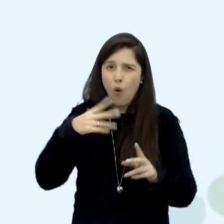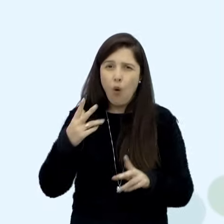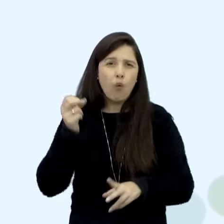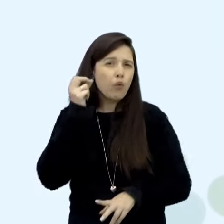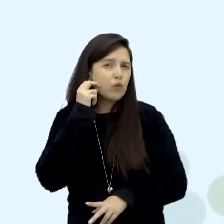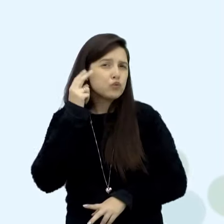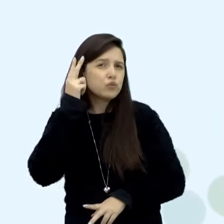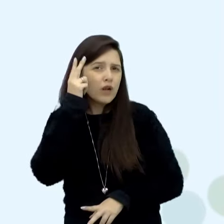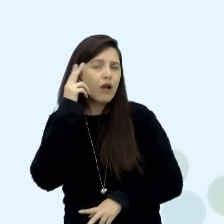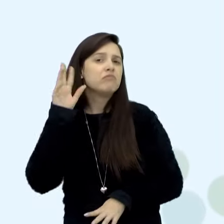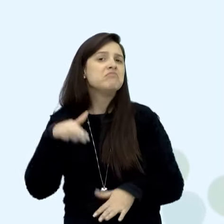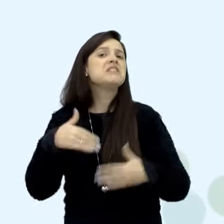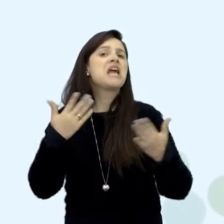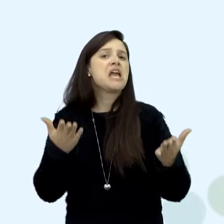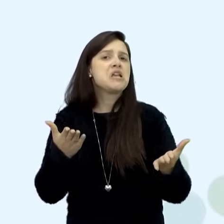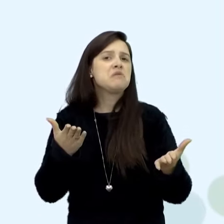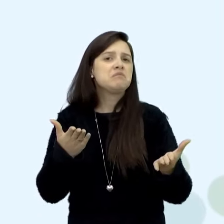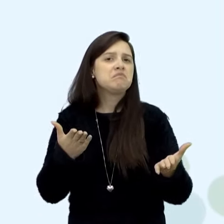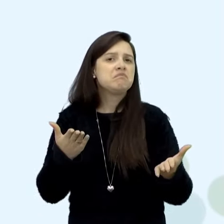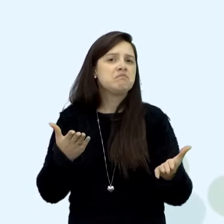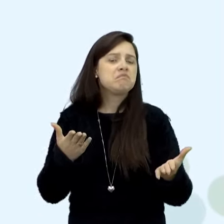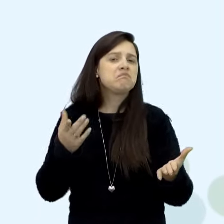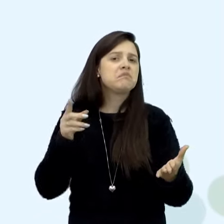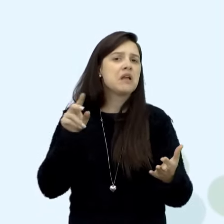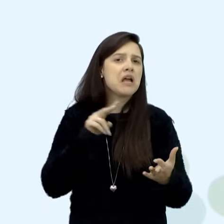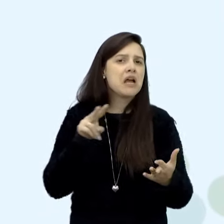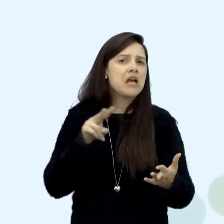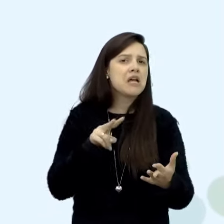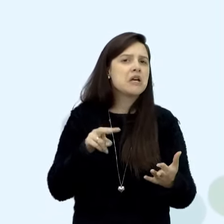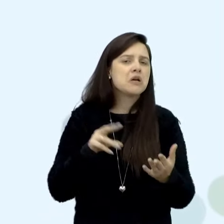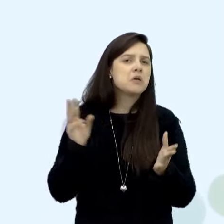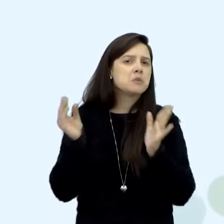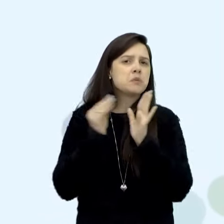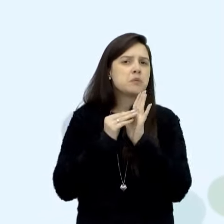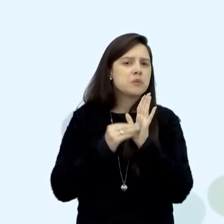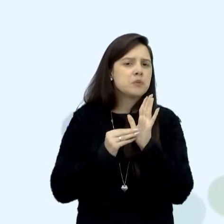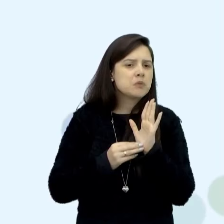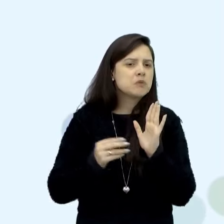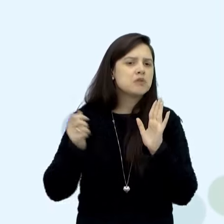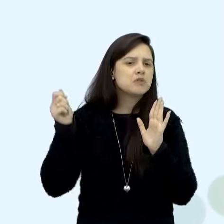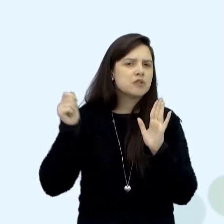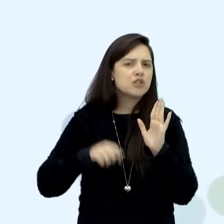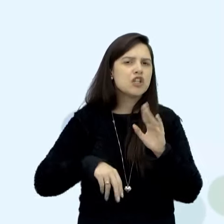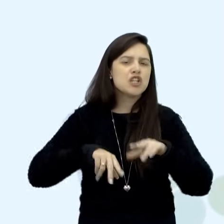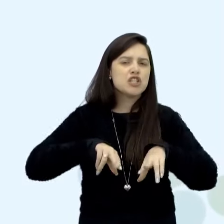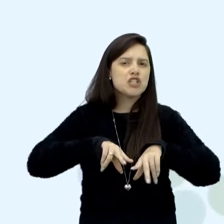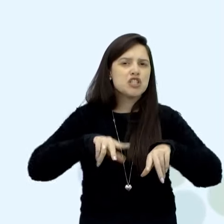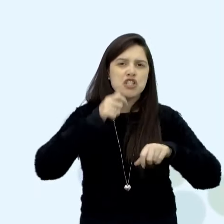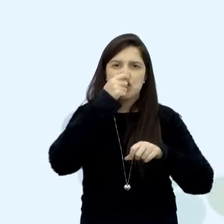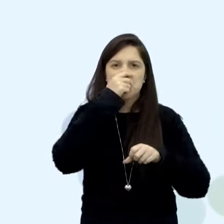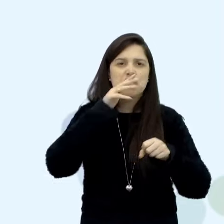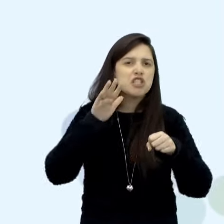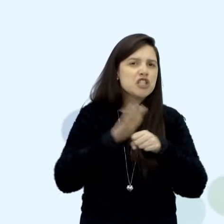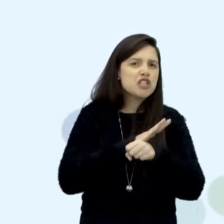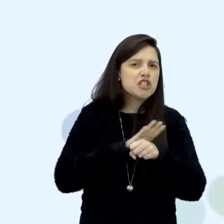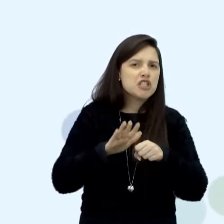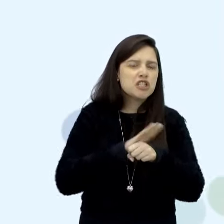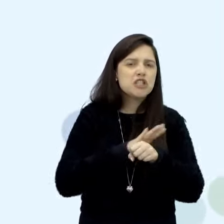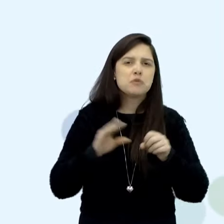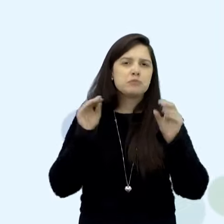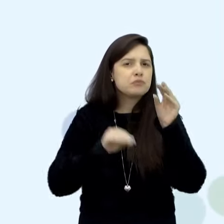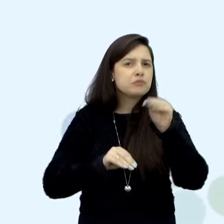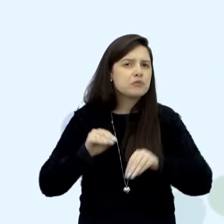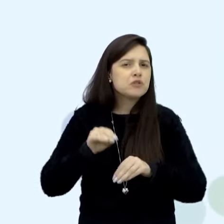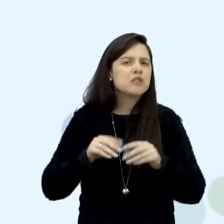cultural? E aí, será que essa cadeia de montanhas, né, que está cheia de neve, foi modificada